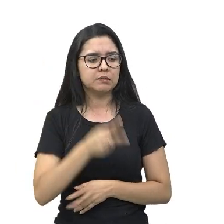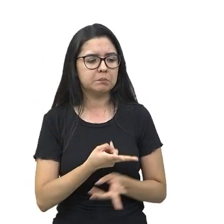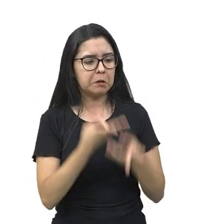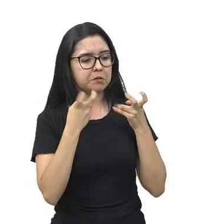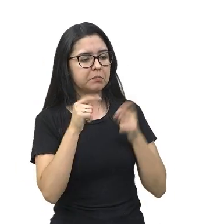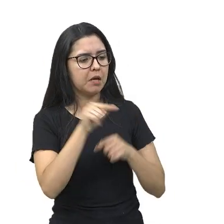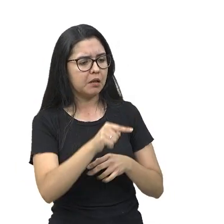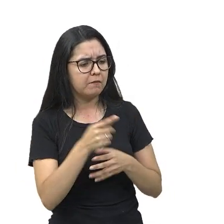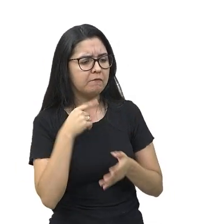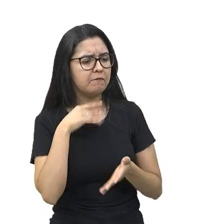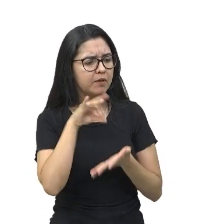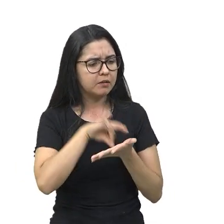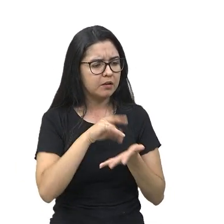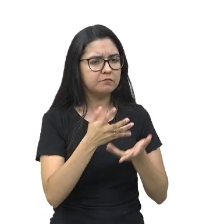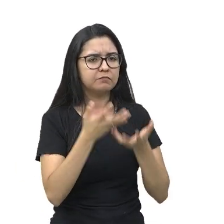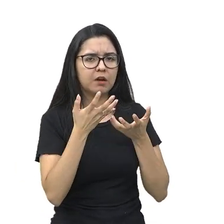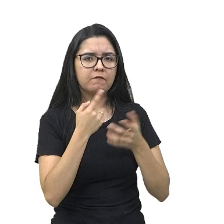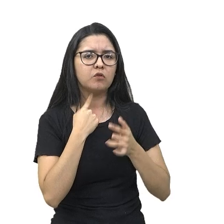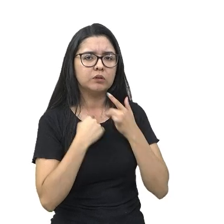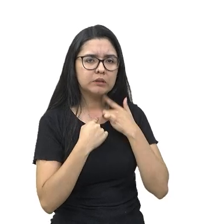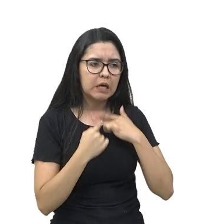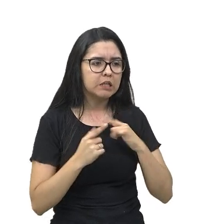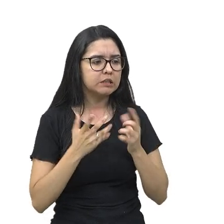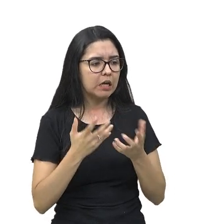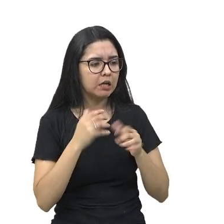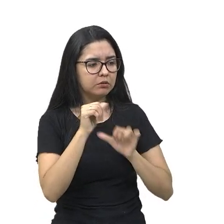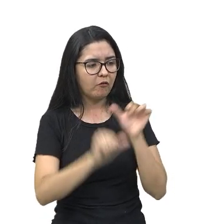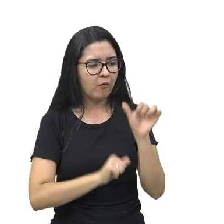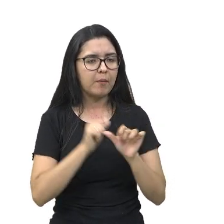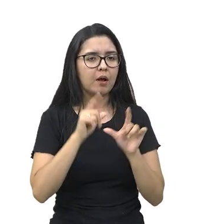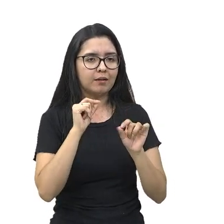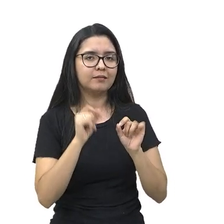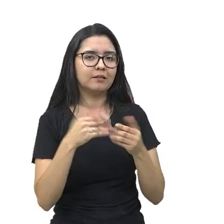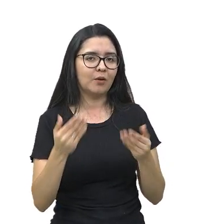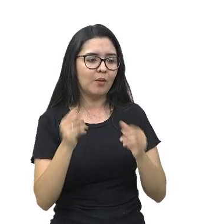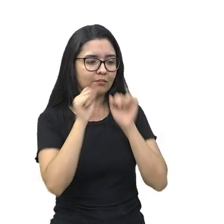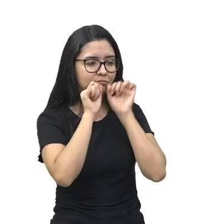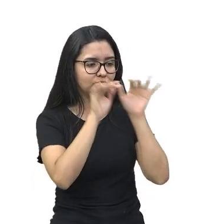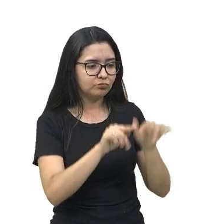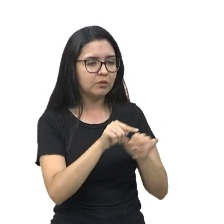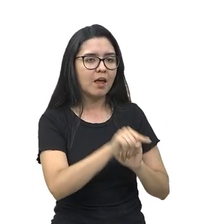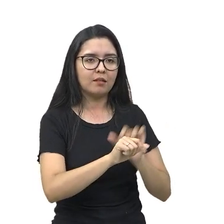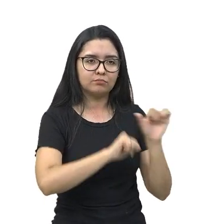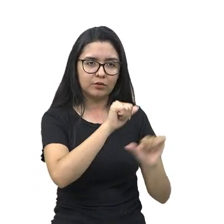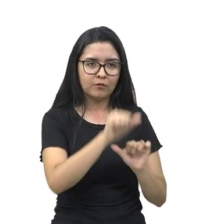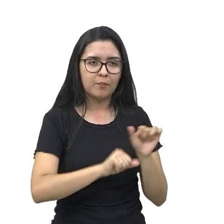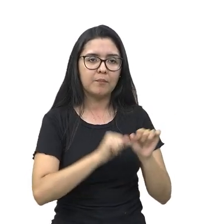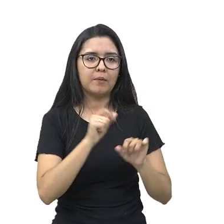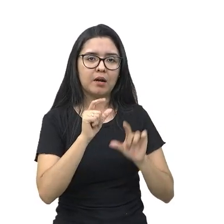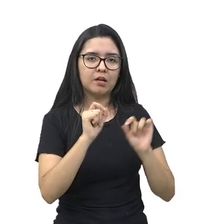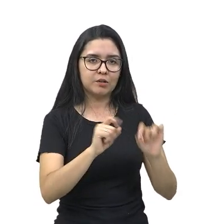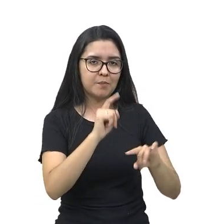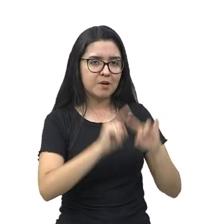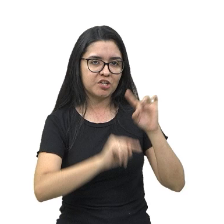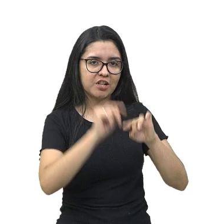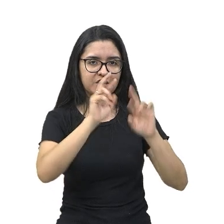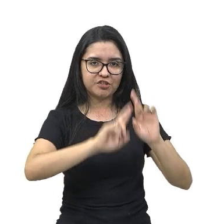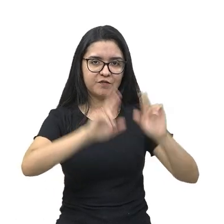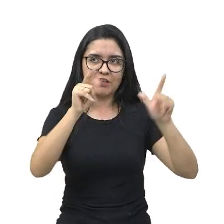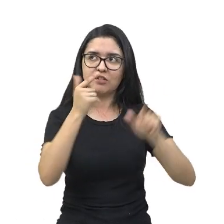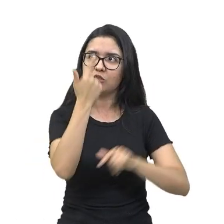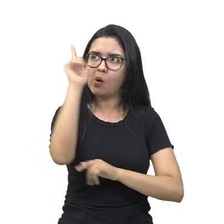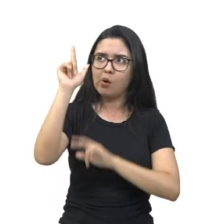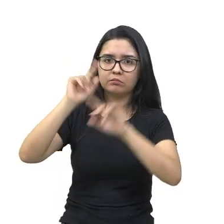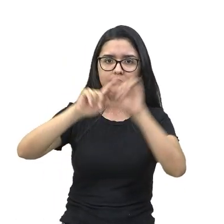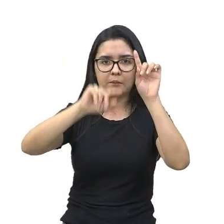tão grande que acabou fazendo com que aquilo fosse seu fim, e ela quis transformá-la numa estrela diferente de todas aquelas que brilhavam